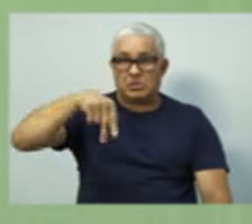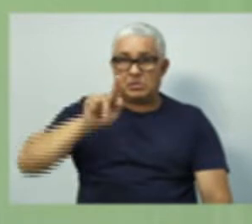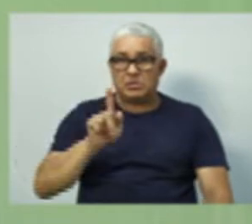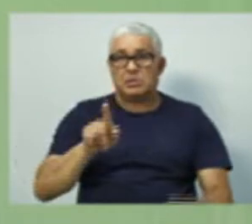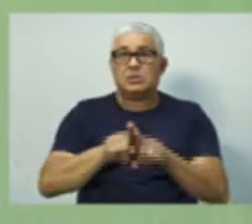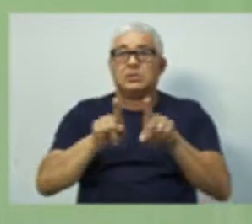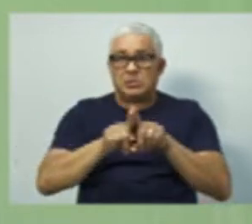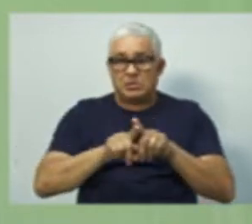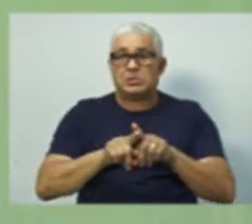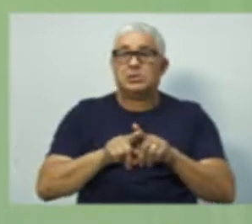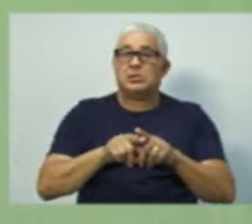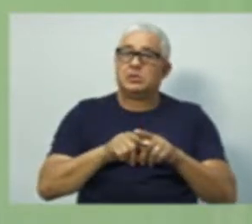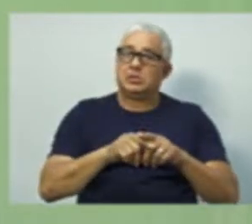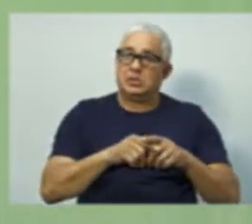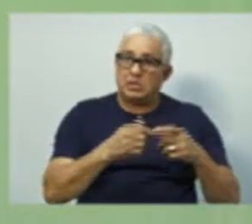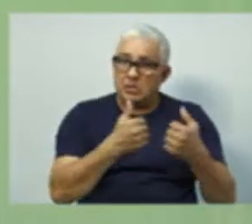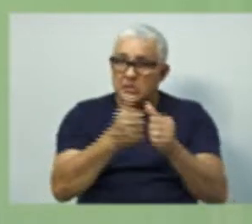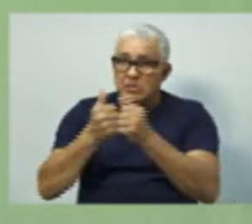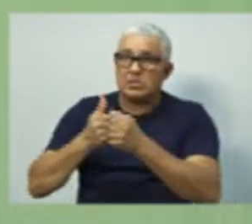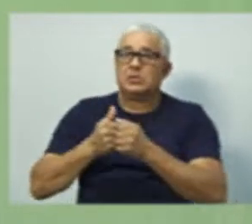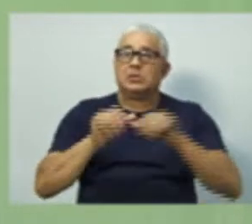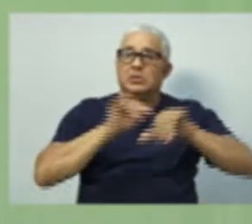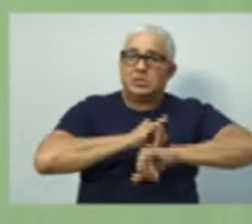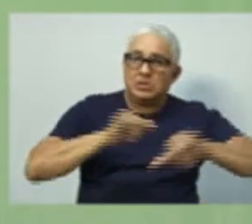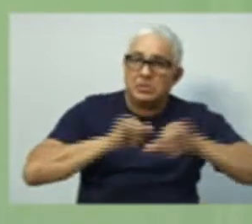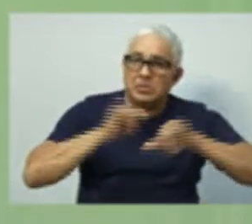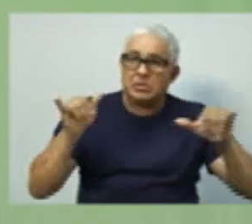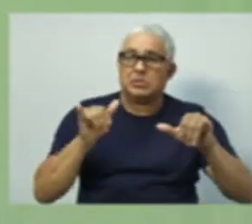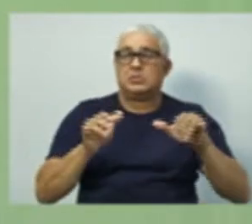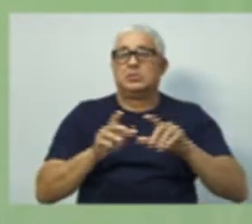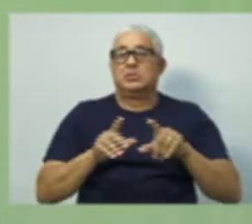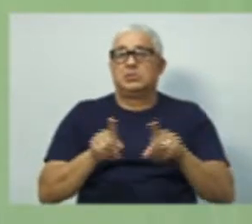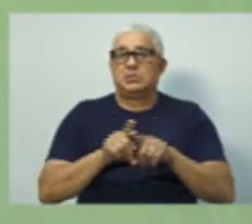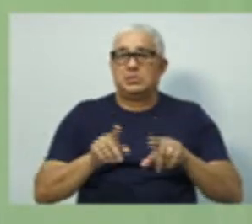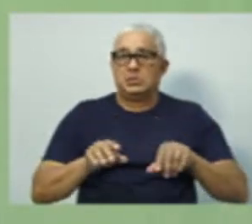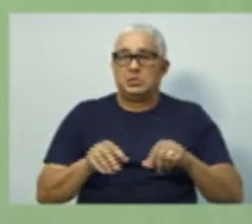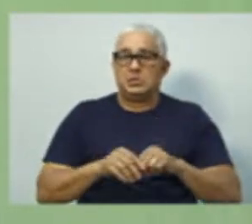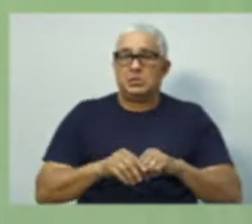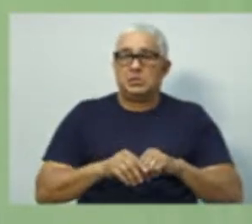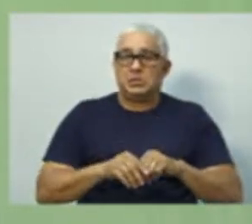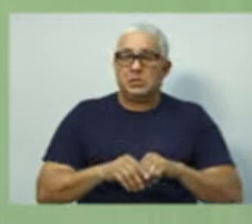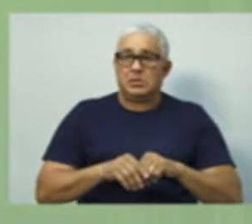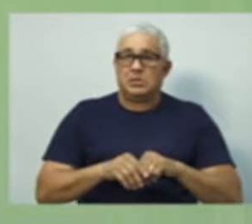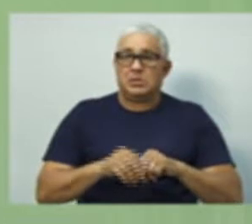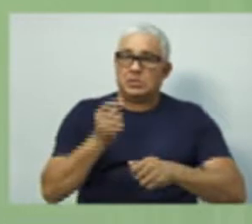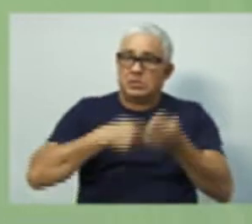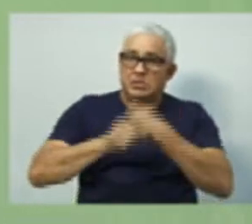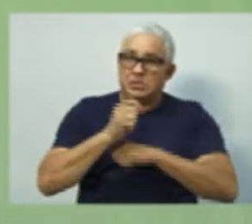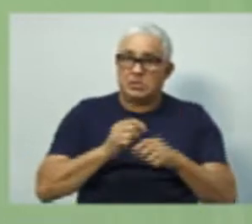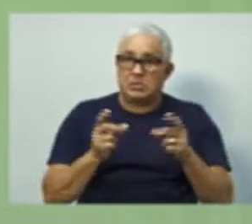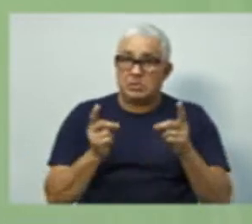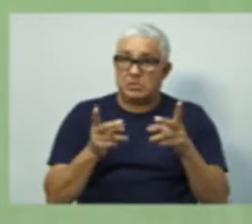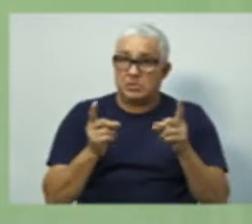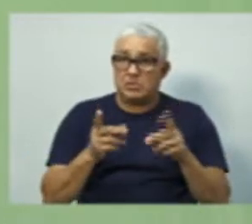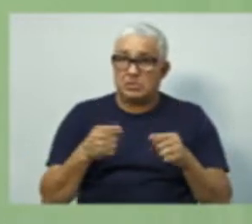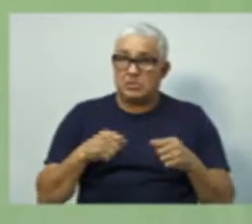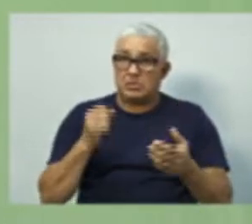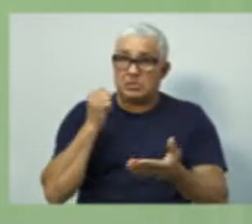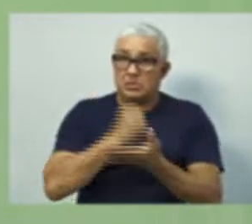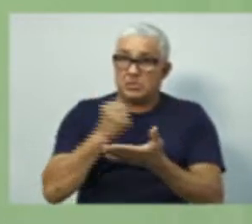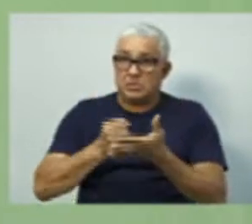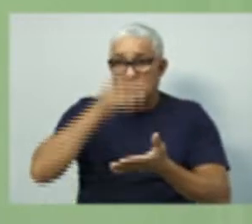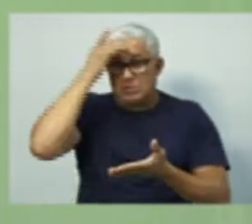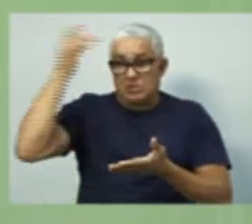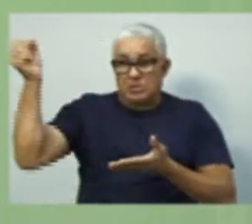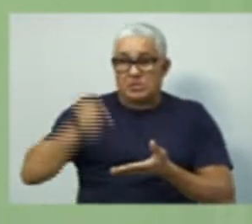de despesas administrativas, de vendas. Isso aqui pode ser o quê? Logística, isso pode ser marketing, isso pode